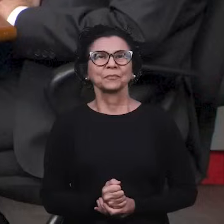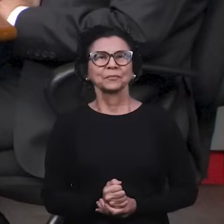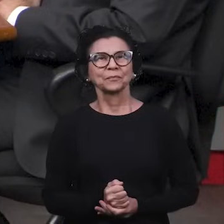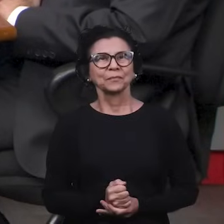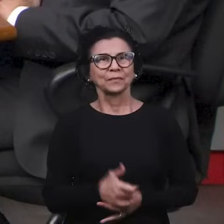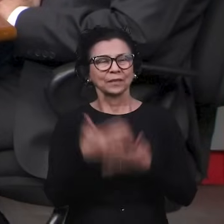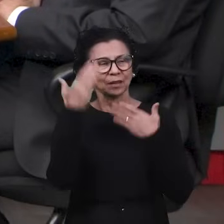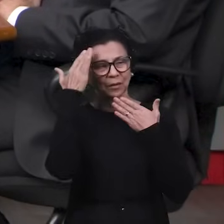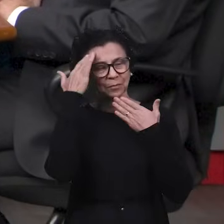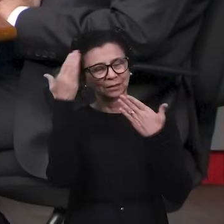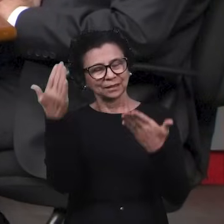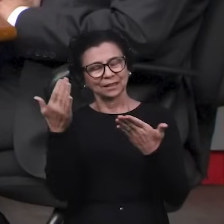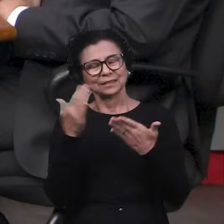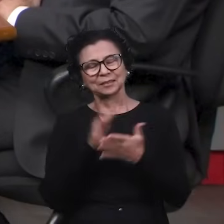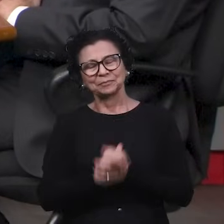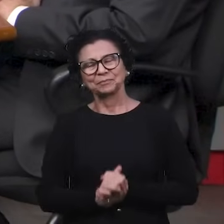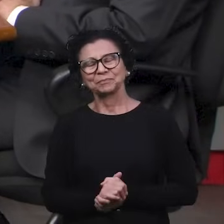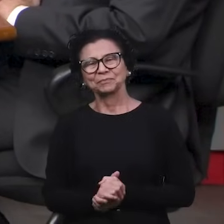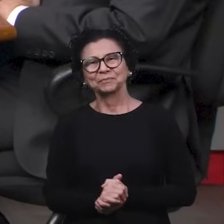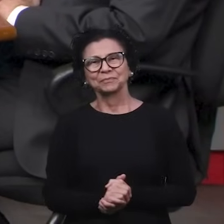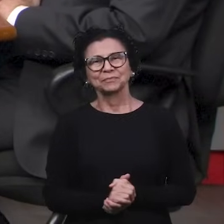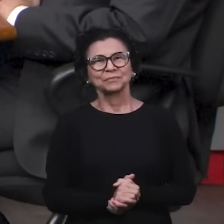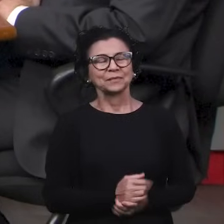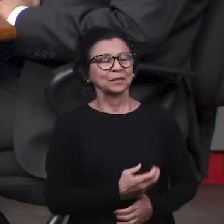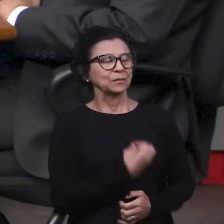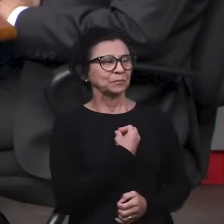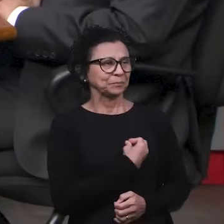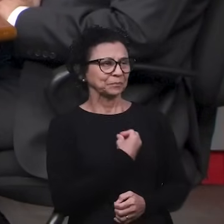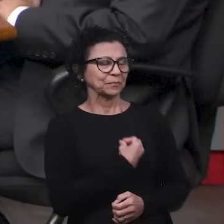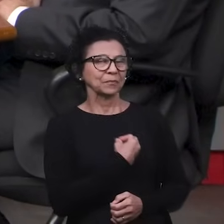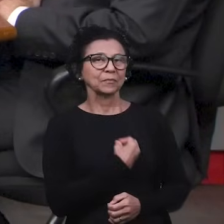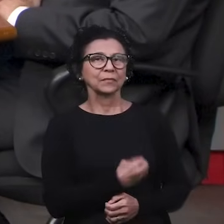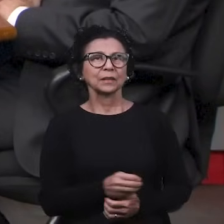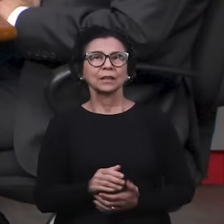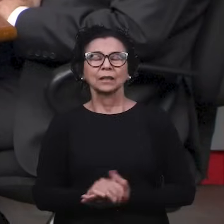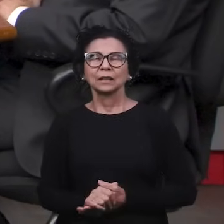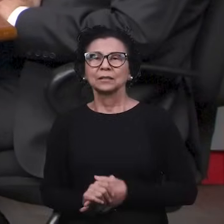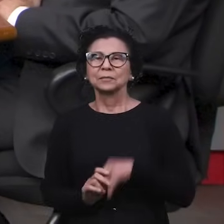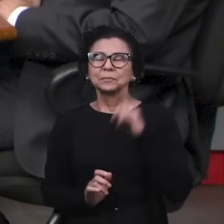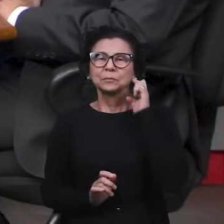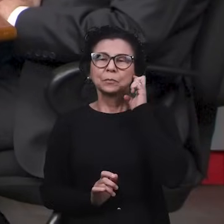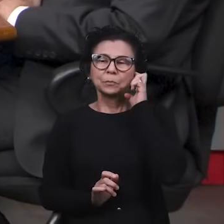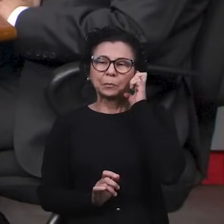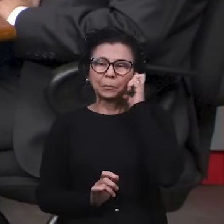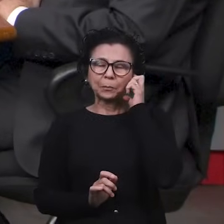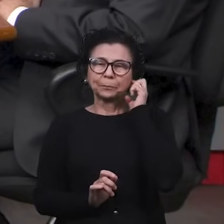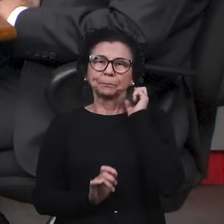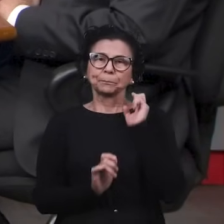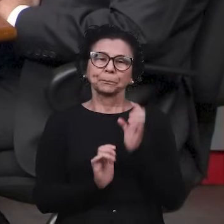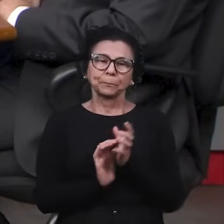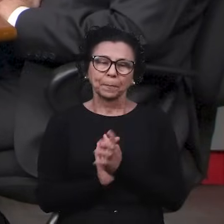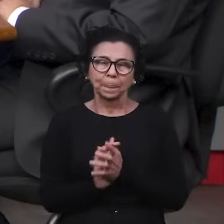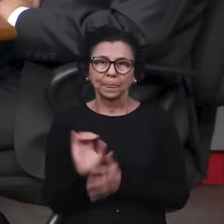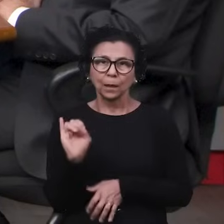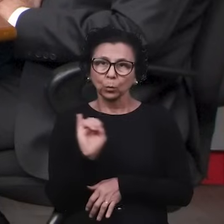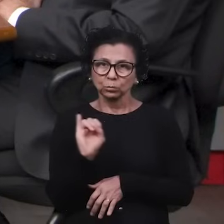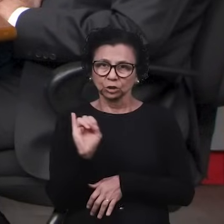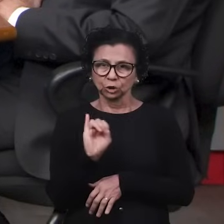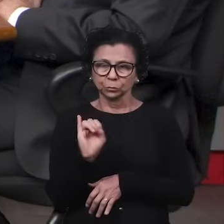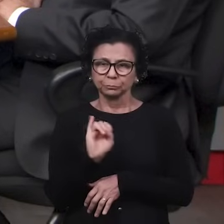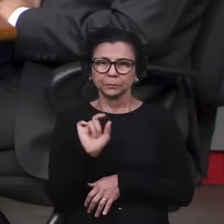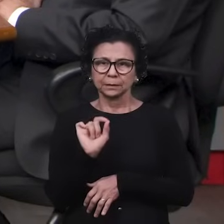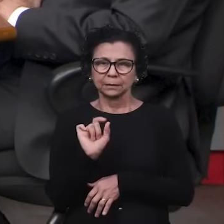muito útil para nós aqui. Amém. E quando eu digo útil, é porque eu quero que você saiba o seguinte, que nós trazemos sempre aqui